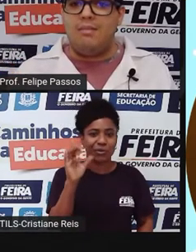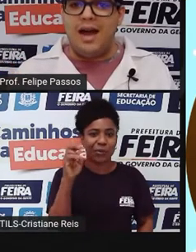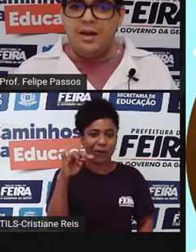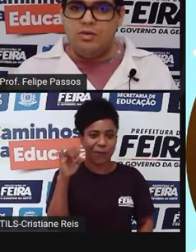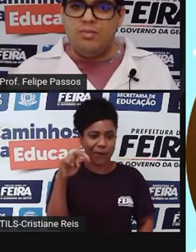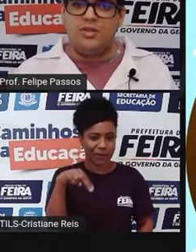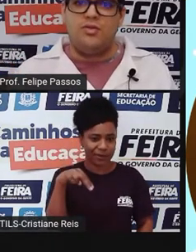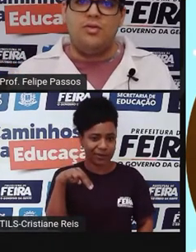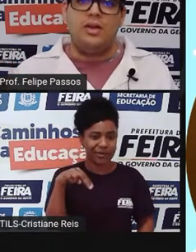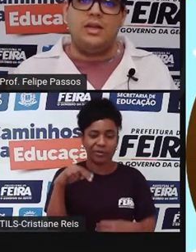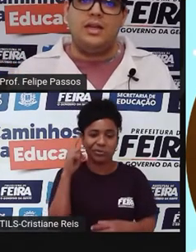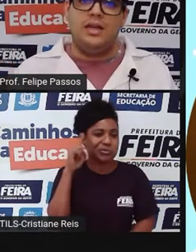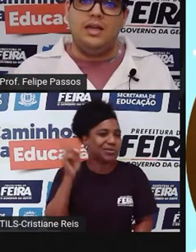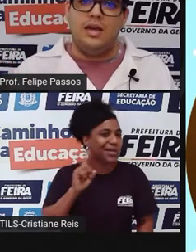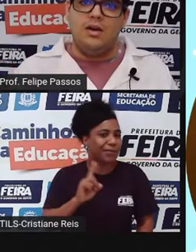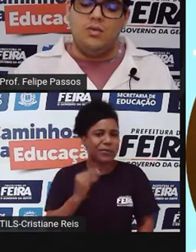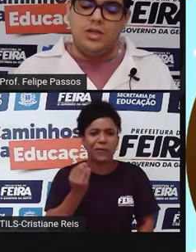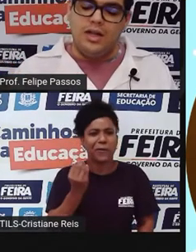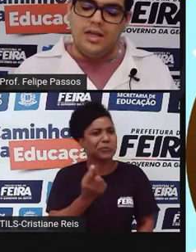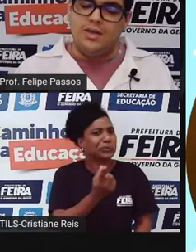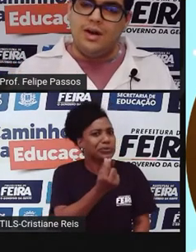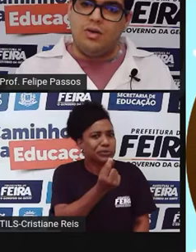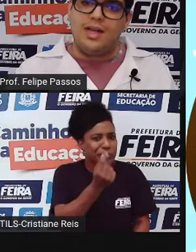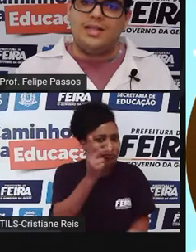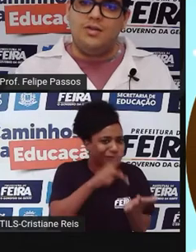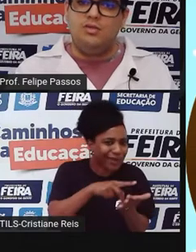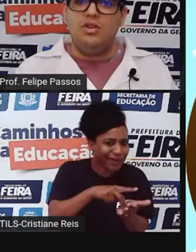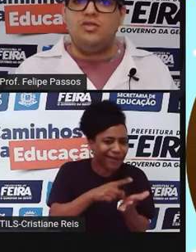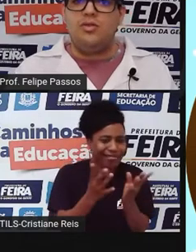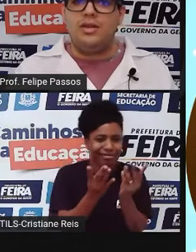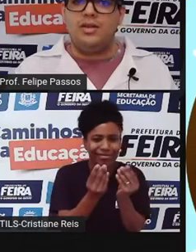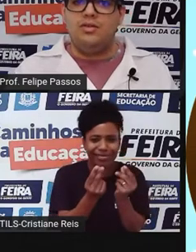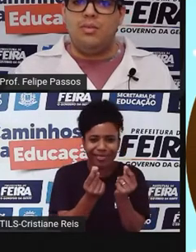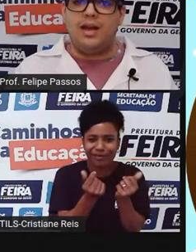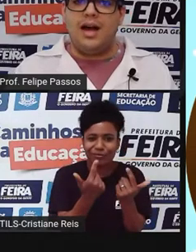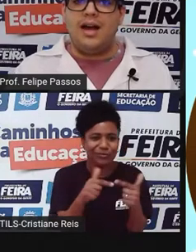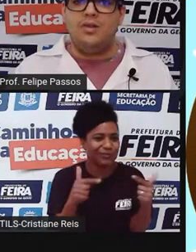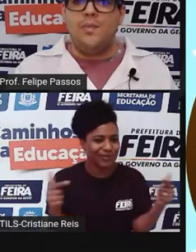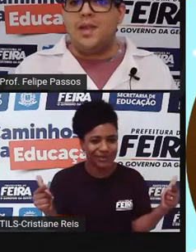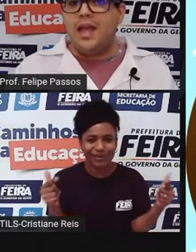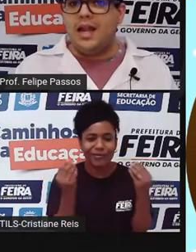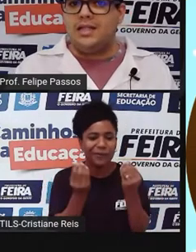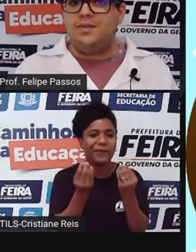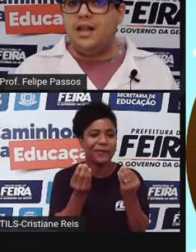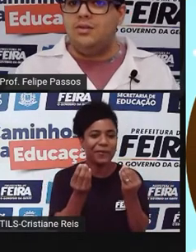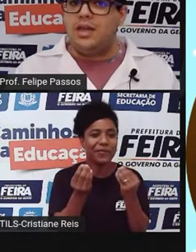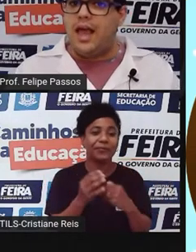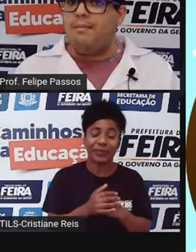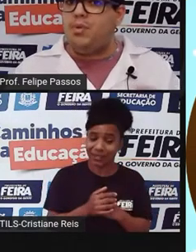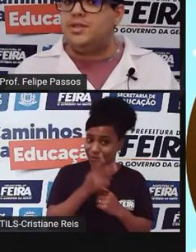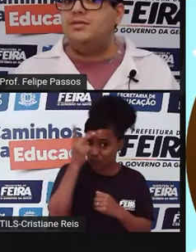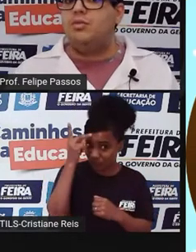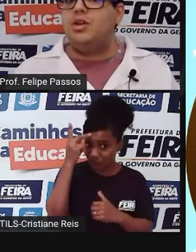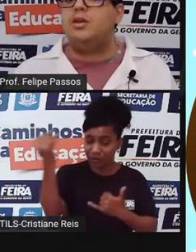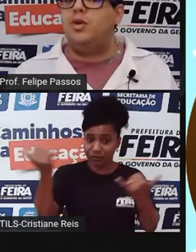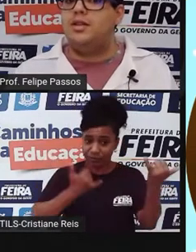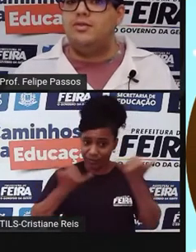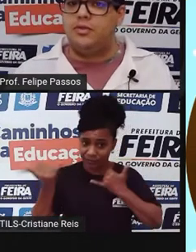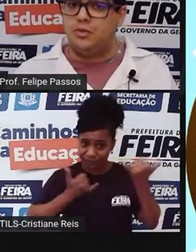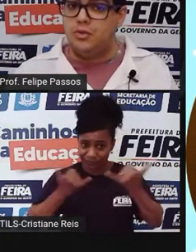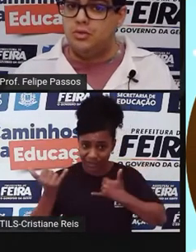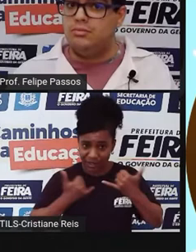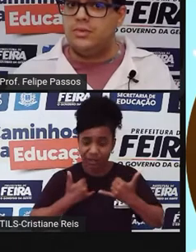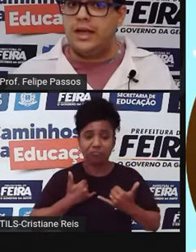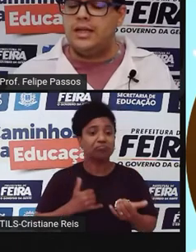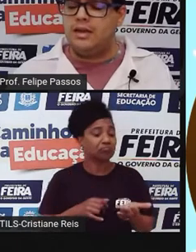pessoas que trabalham com Bitcoin, que utilizam a cotação de Bitcoins no mercado, elas falam que é possivelmente a moeda